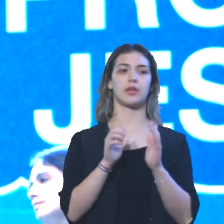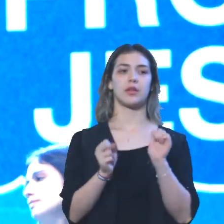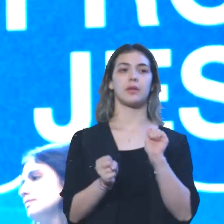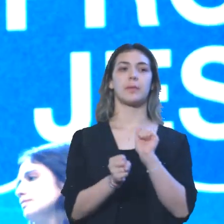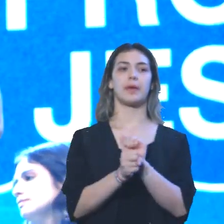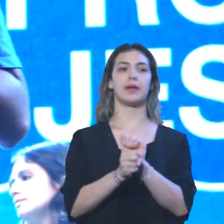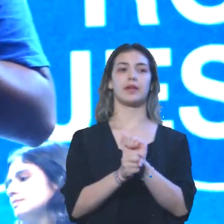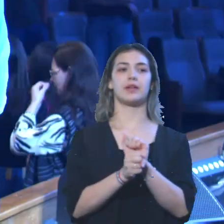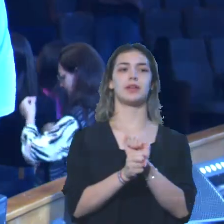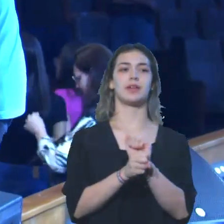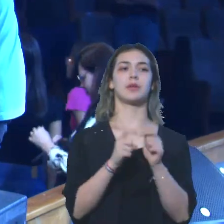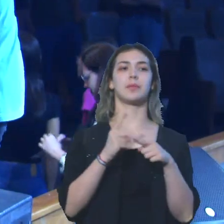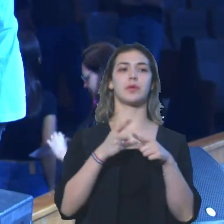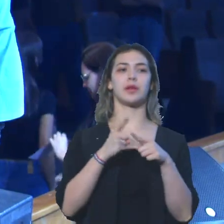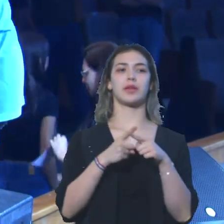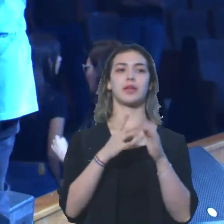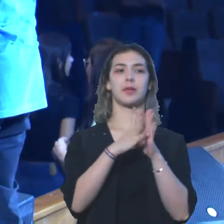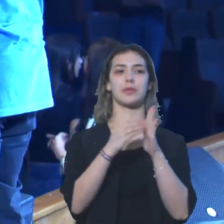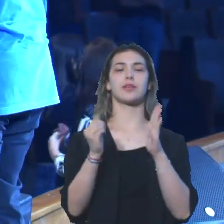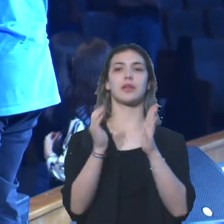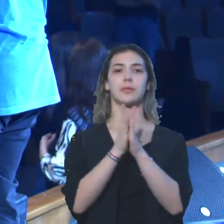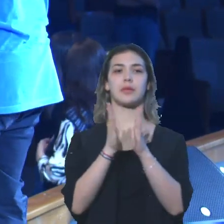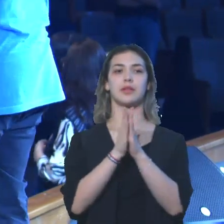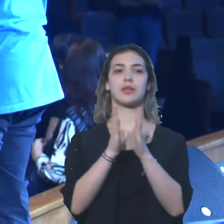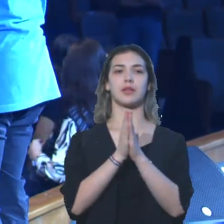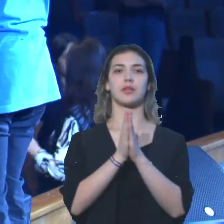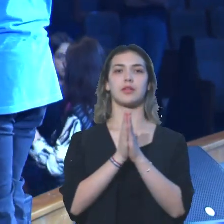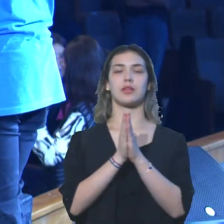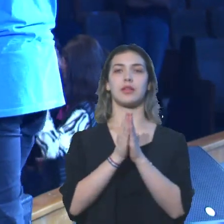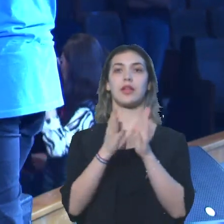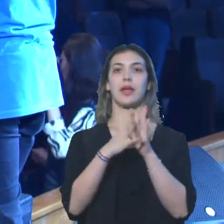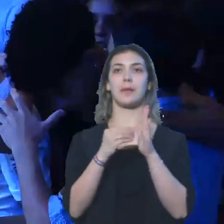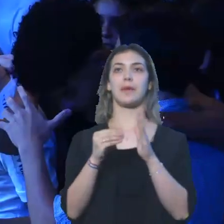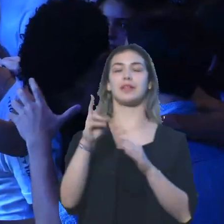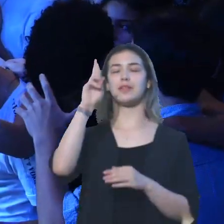oração. Repete assim comigo: Senhor Jesus,